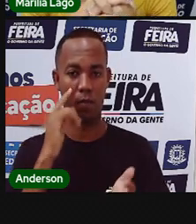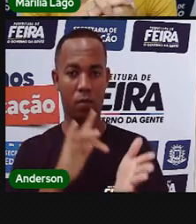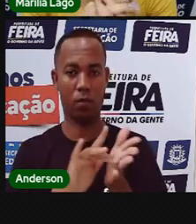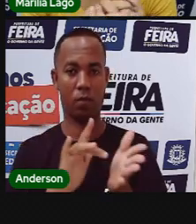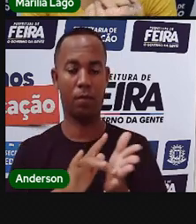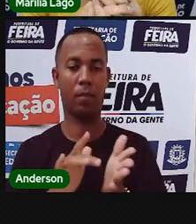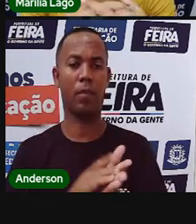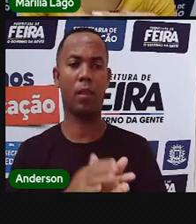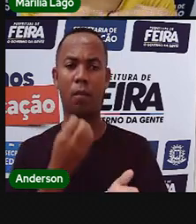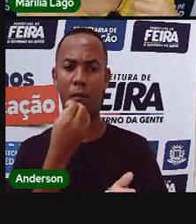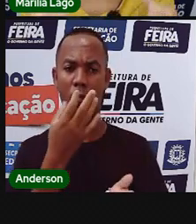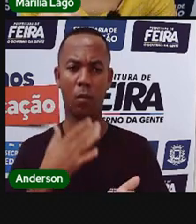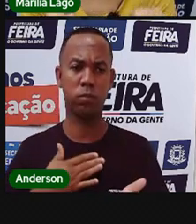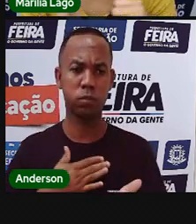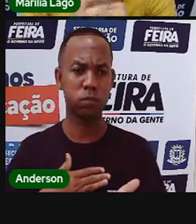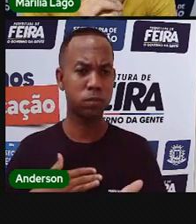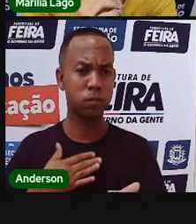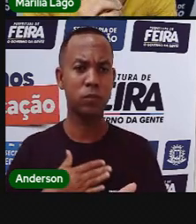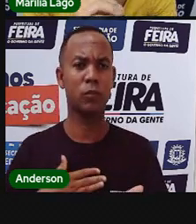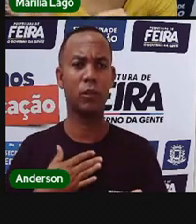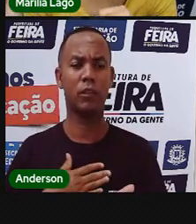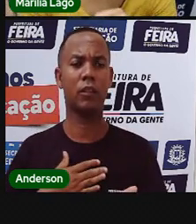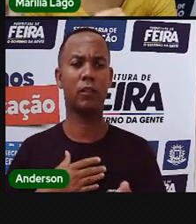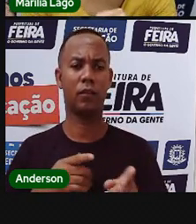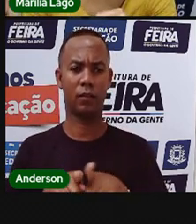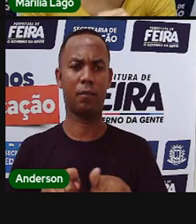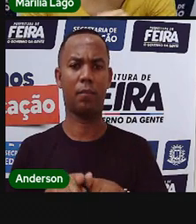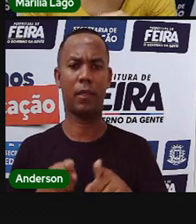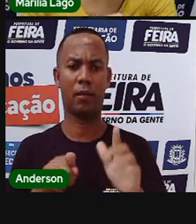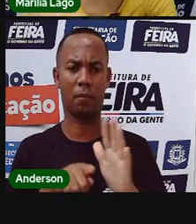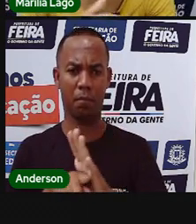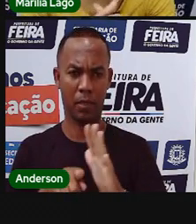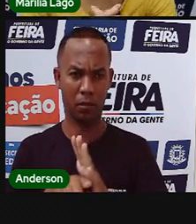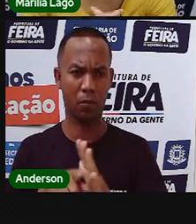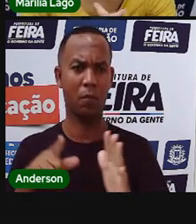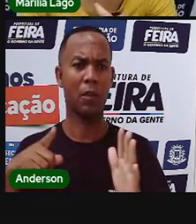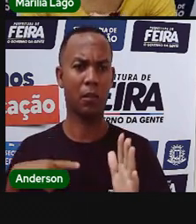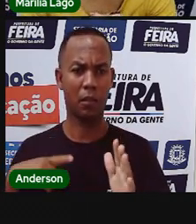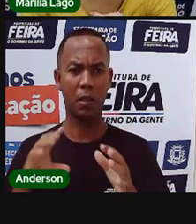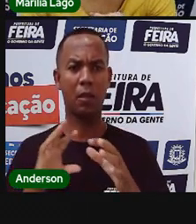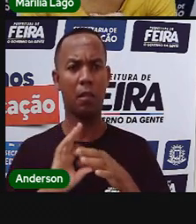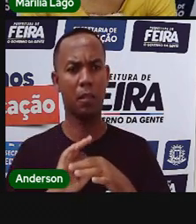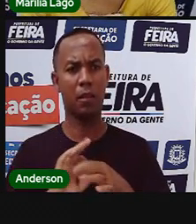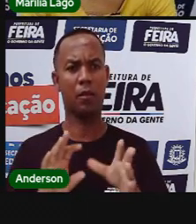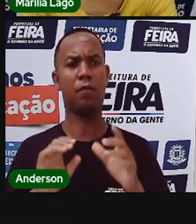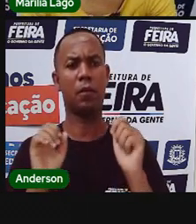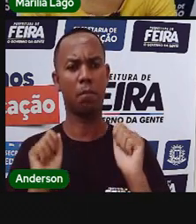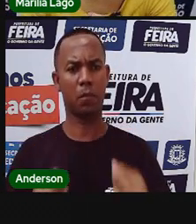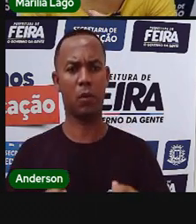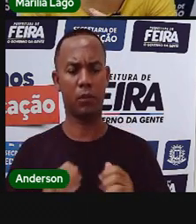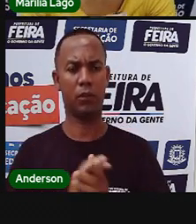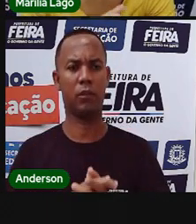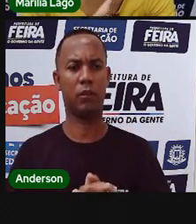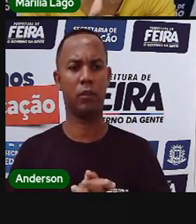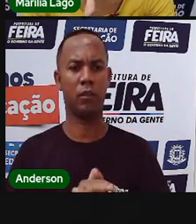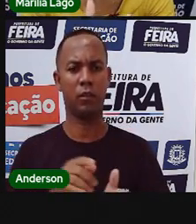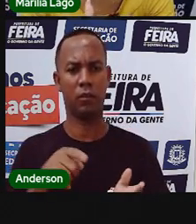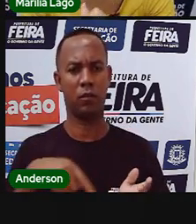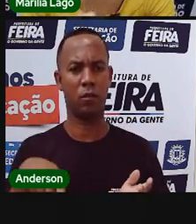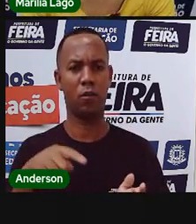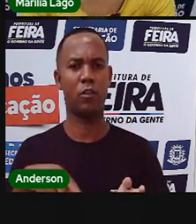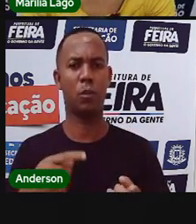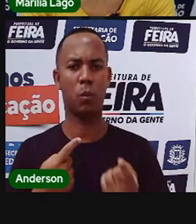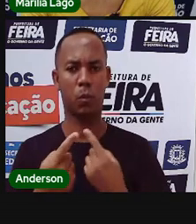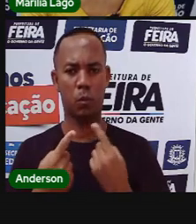Andréia. Quem tiver alguma pergunta, alguma dúvida, pode deixar aqui no chat, tá bom? Que a gente vai discutir